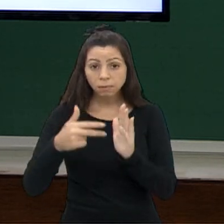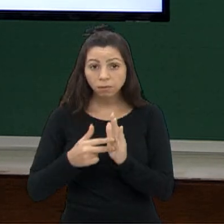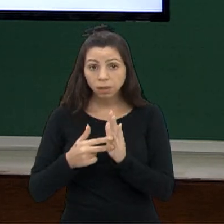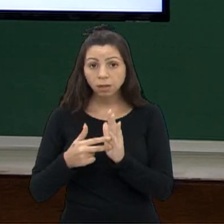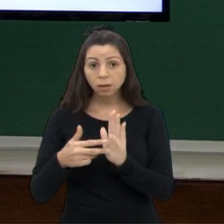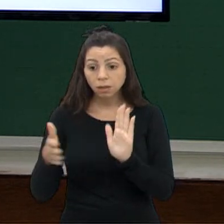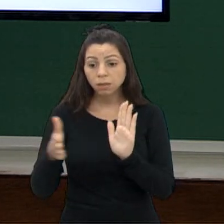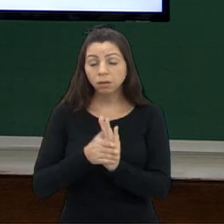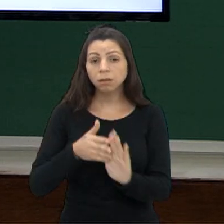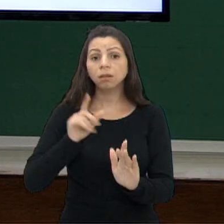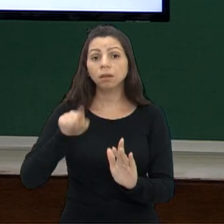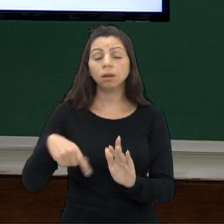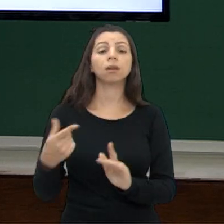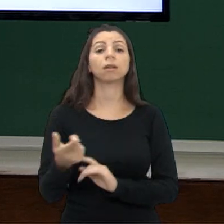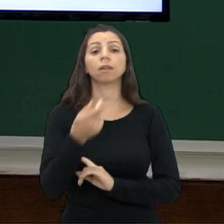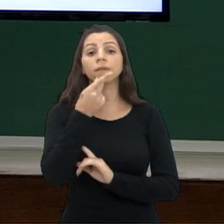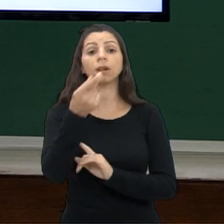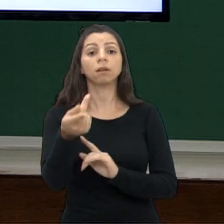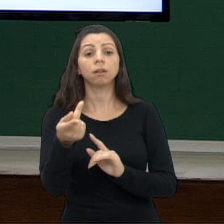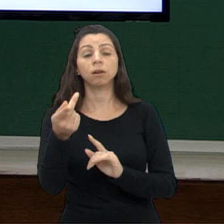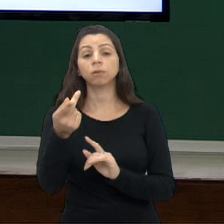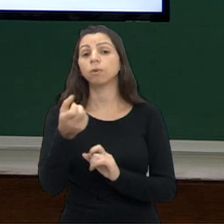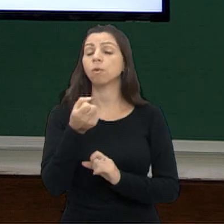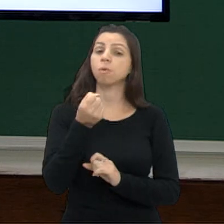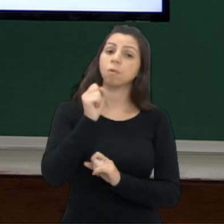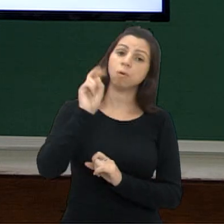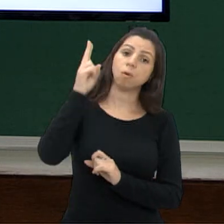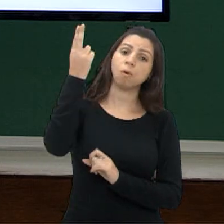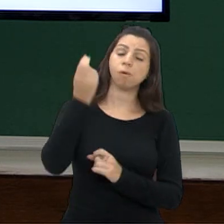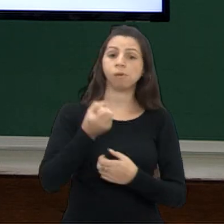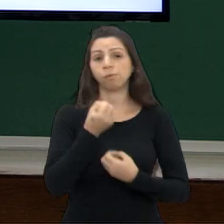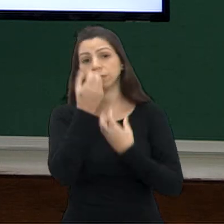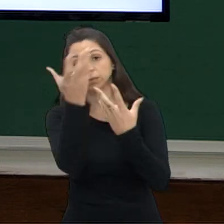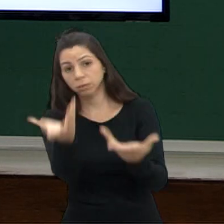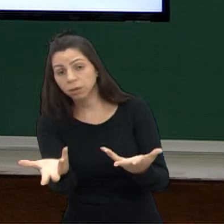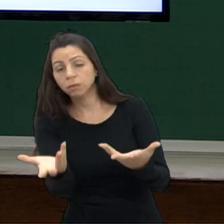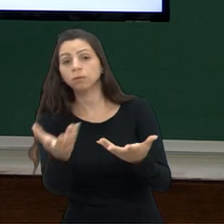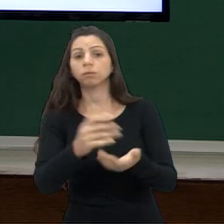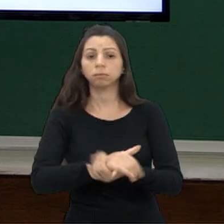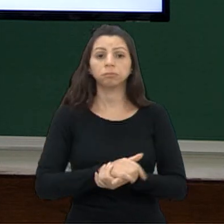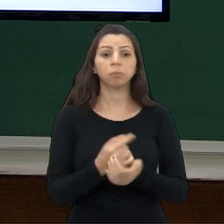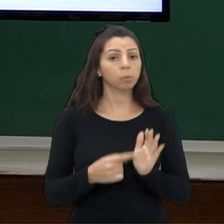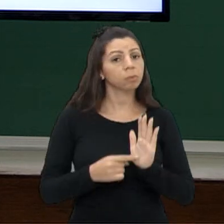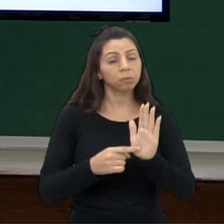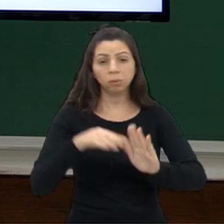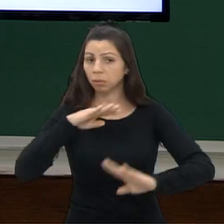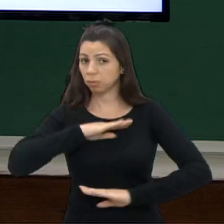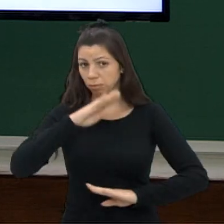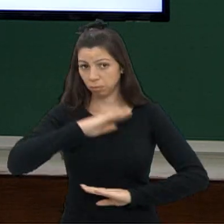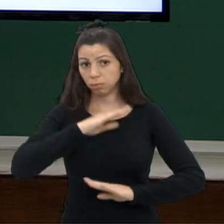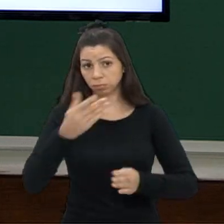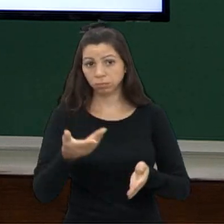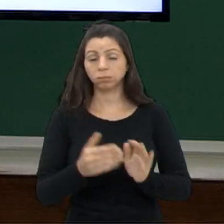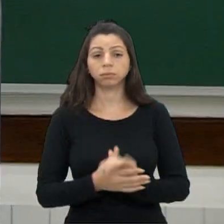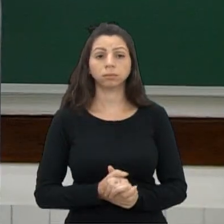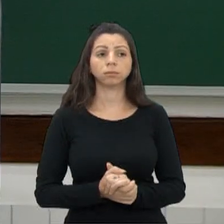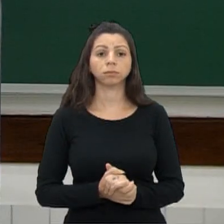imaginamos ou pensamos que o personagem está transmitindo, está falando naquela situação, certo?